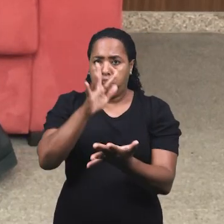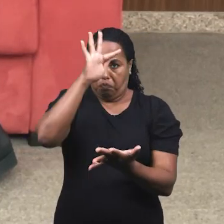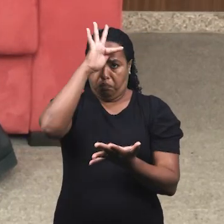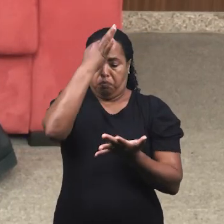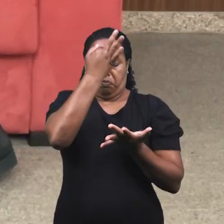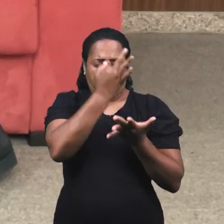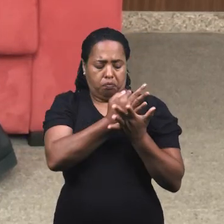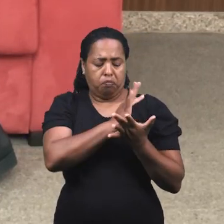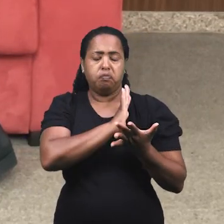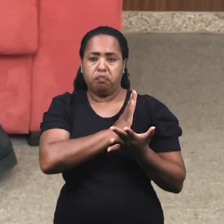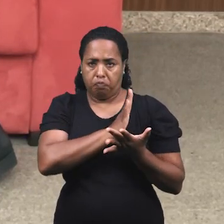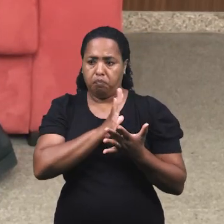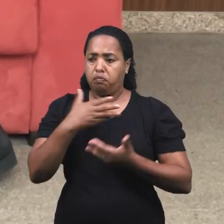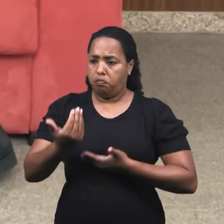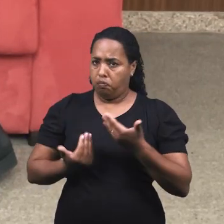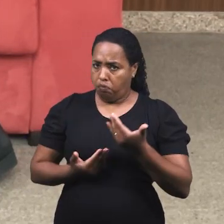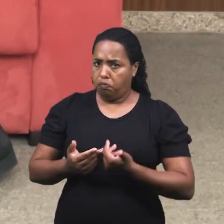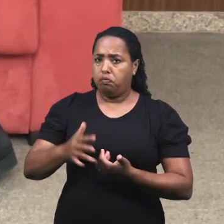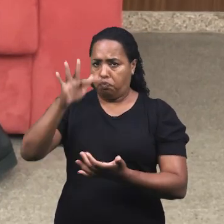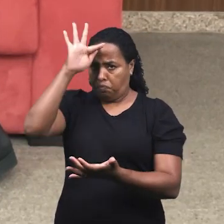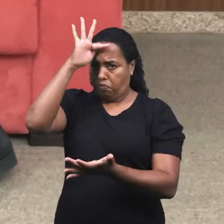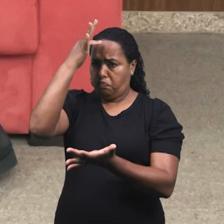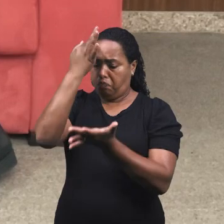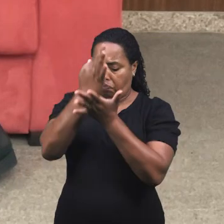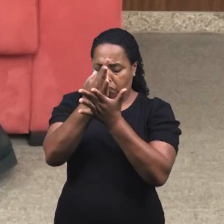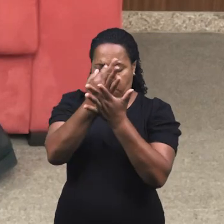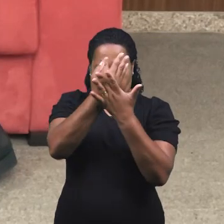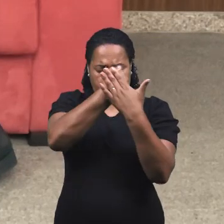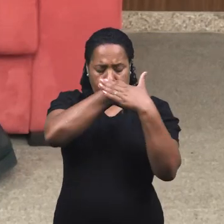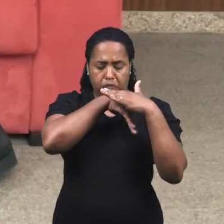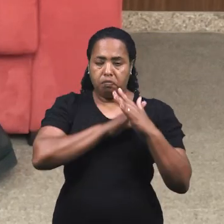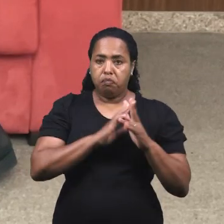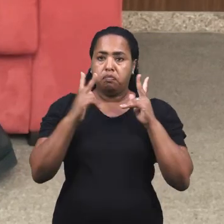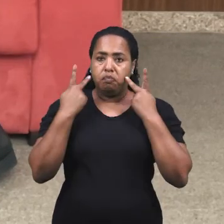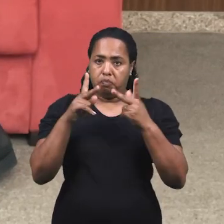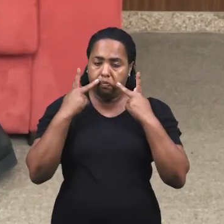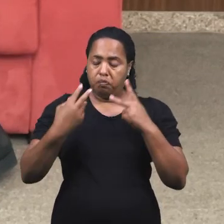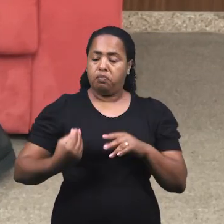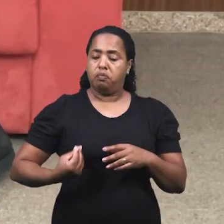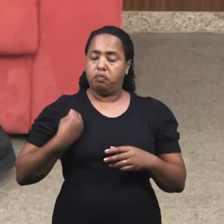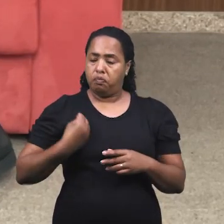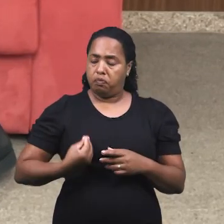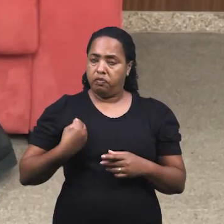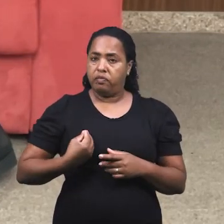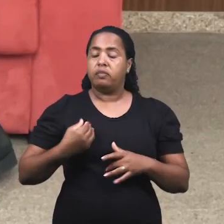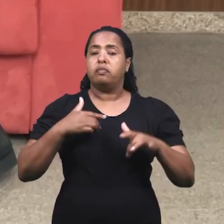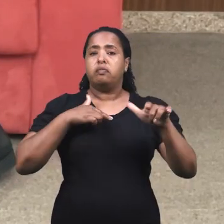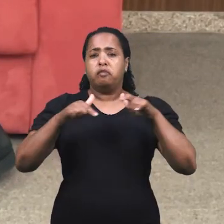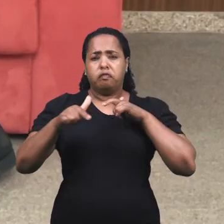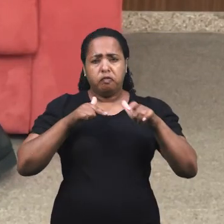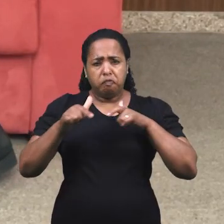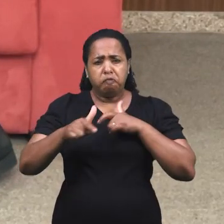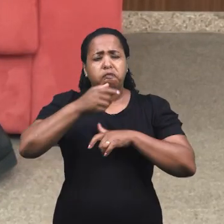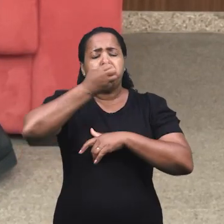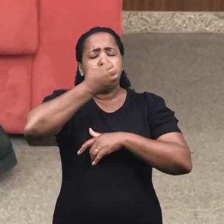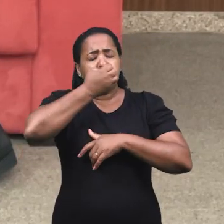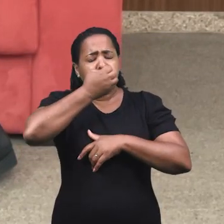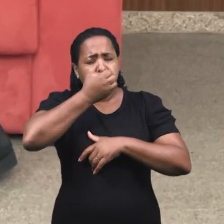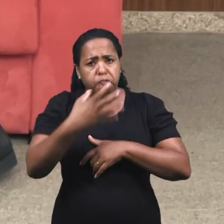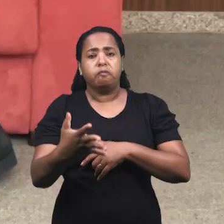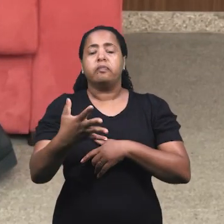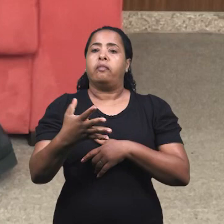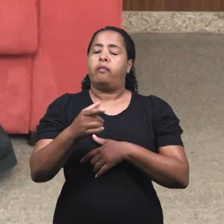fé. A igreja tem guardado a fé e ela tem pregado a respeito disso, e é isso que a igreja ali tem vivido, e tem sido um trabalho